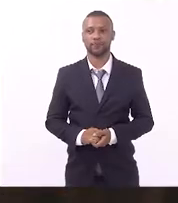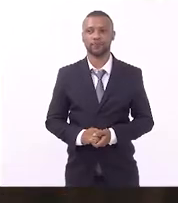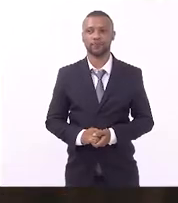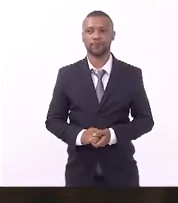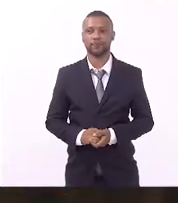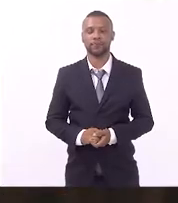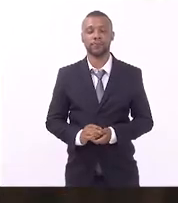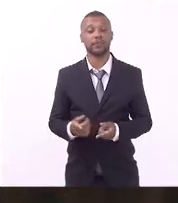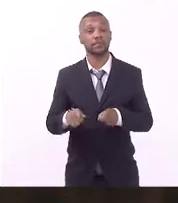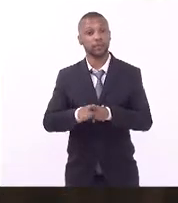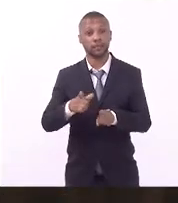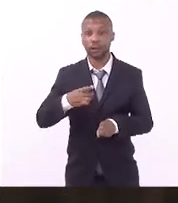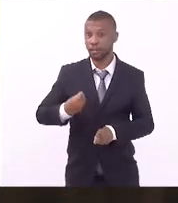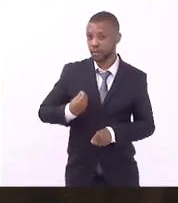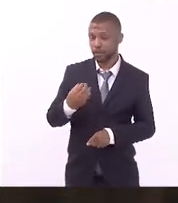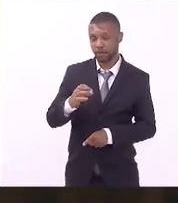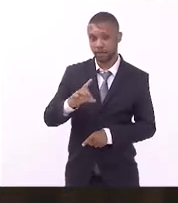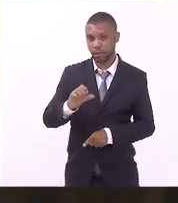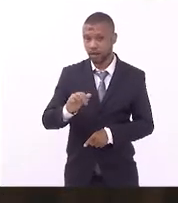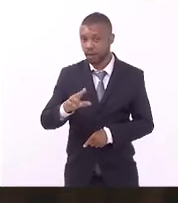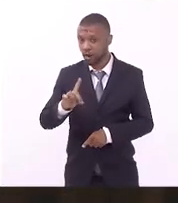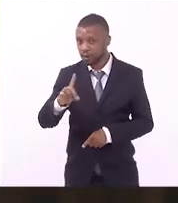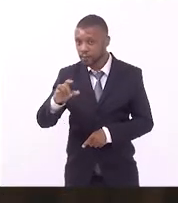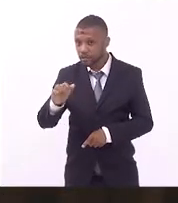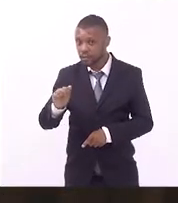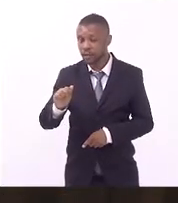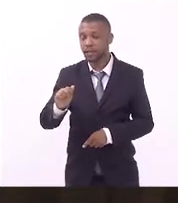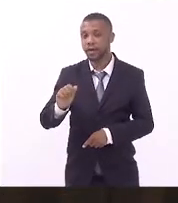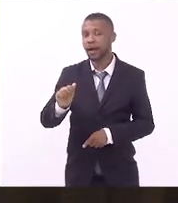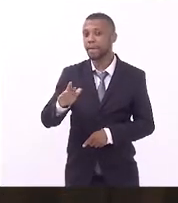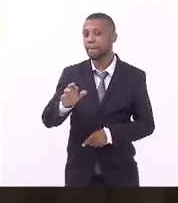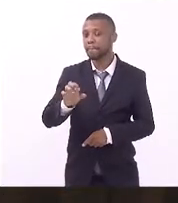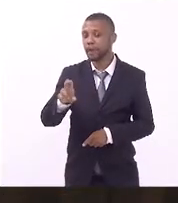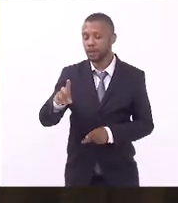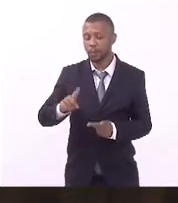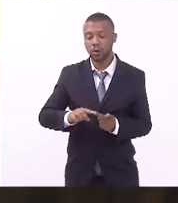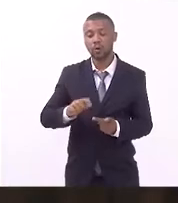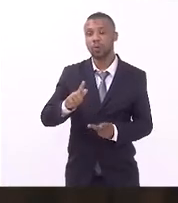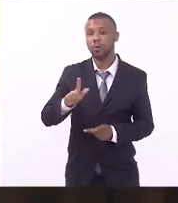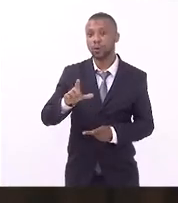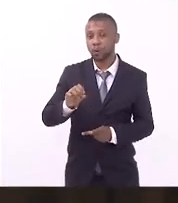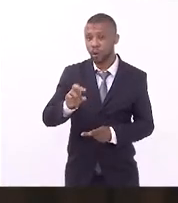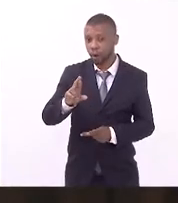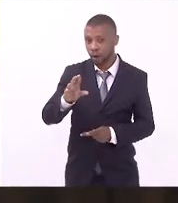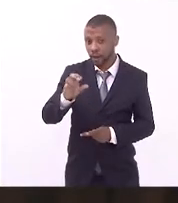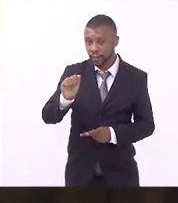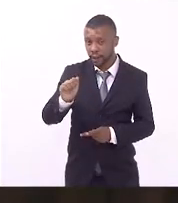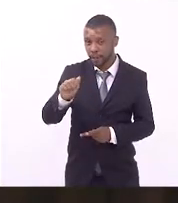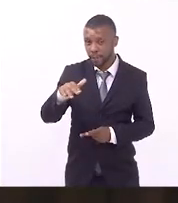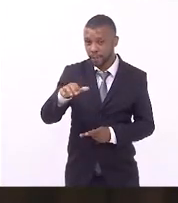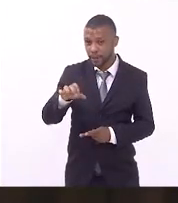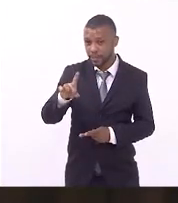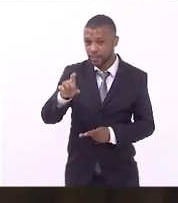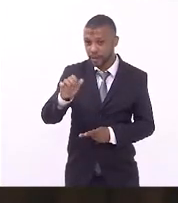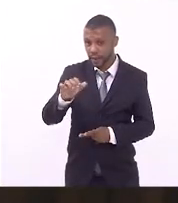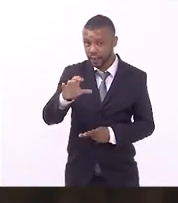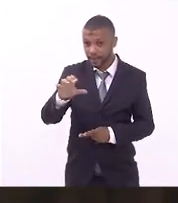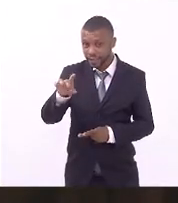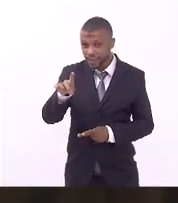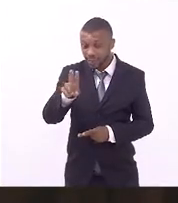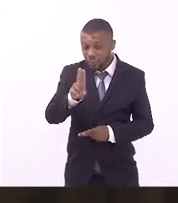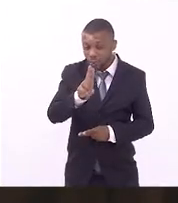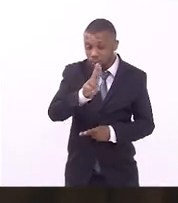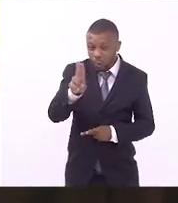Temos também a presença de Cláudia Abreu, jornalista, Glória Mediac, falei certinho? Porque nome